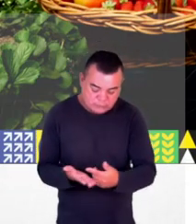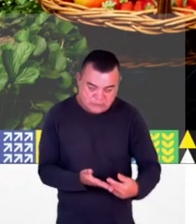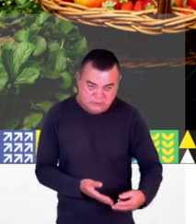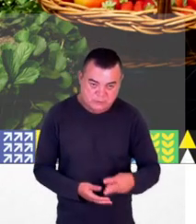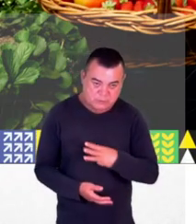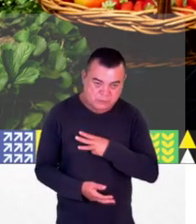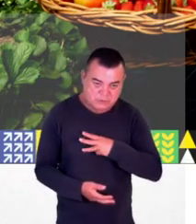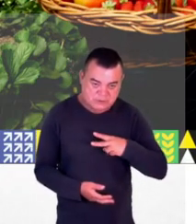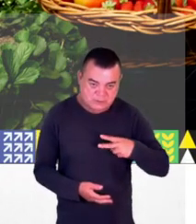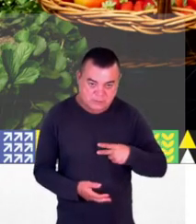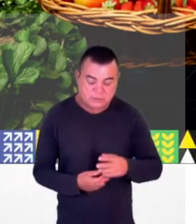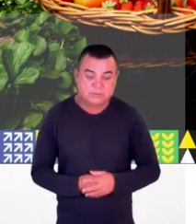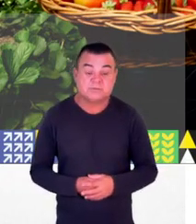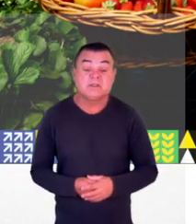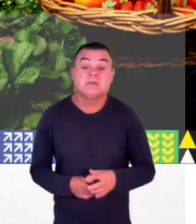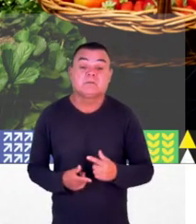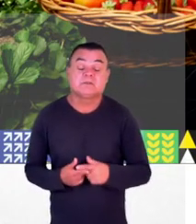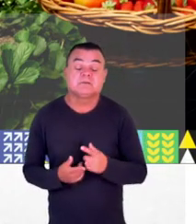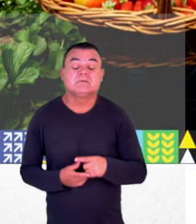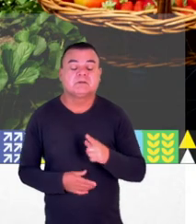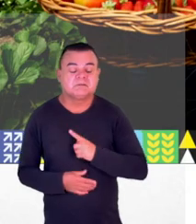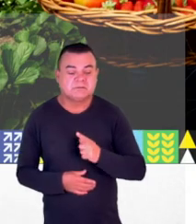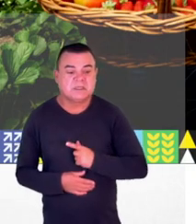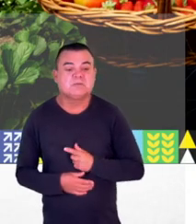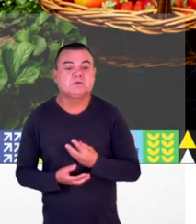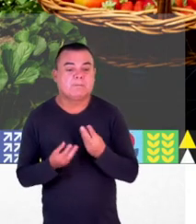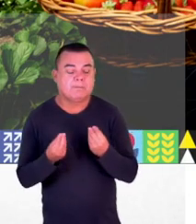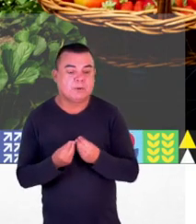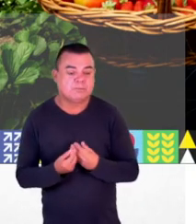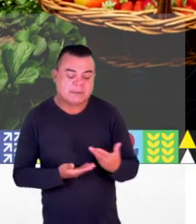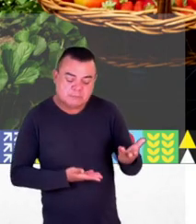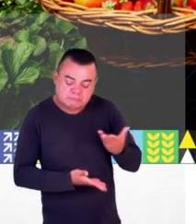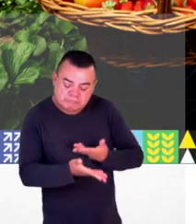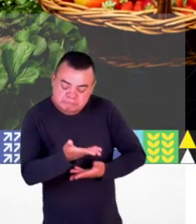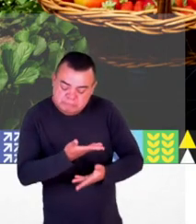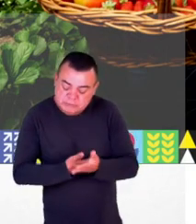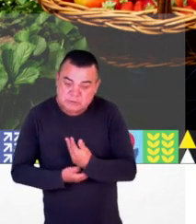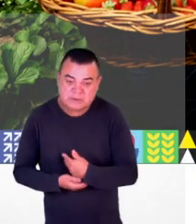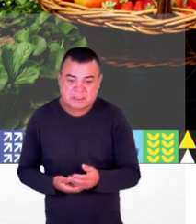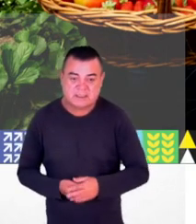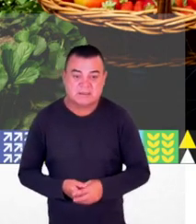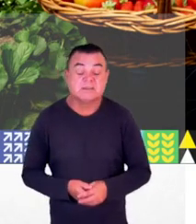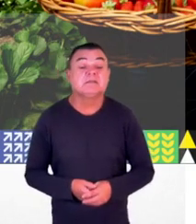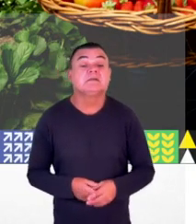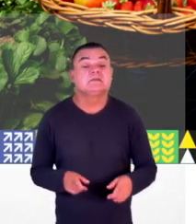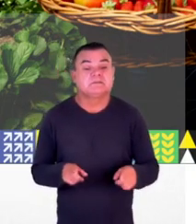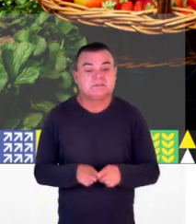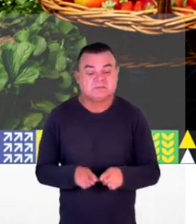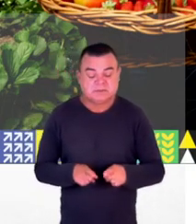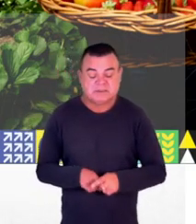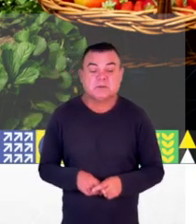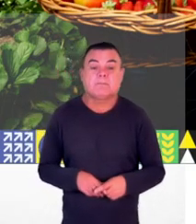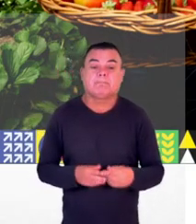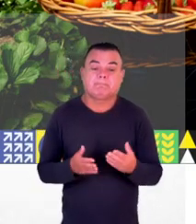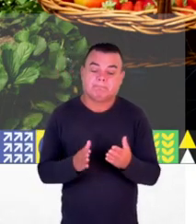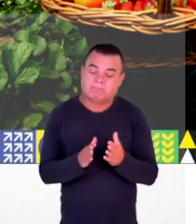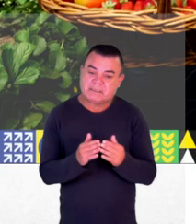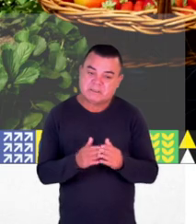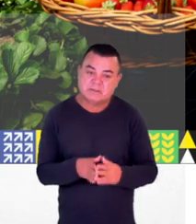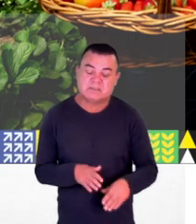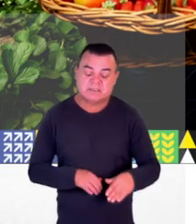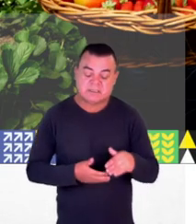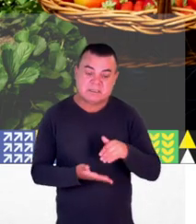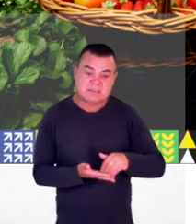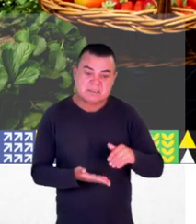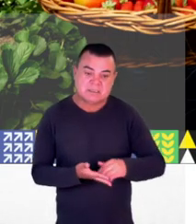muito a trocar a escutar e e a colaborar Então acho que um pedido também da secretária Valéria buti para que